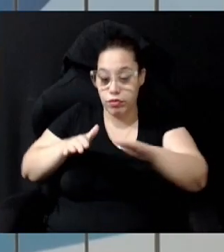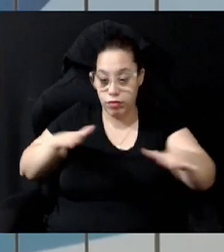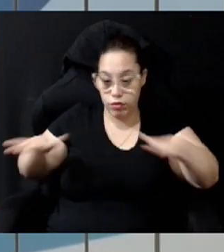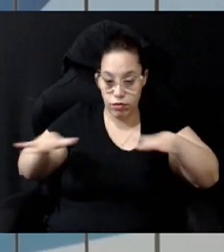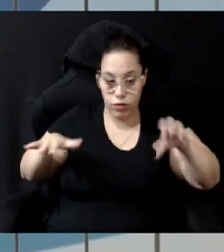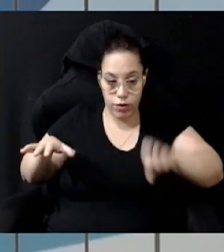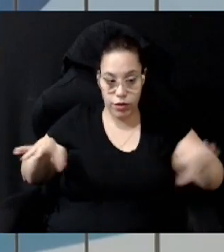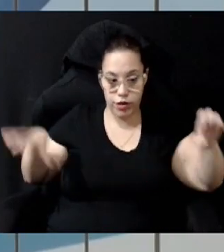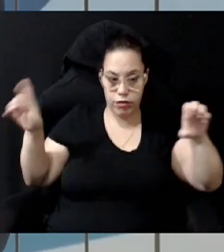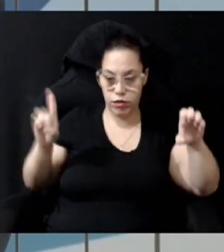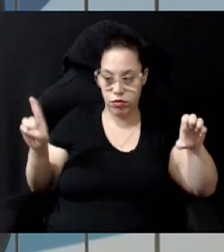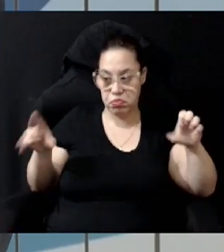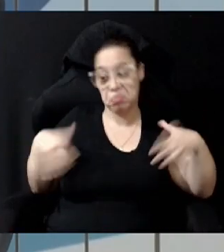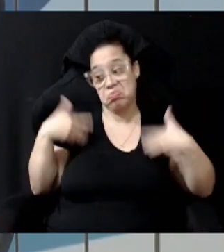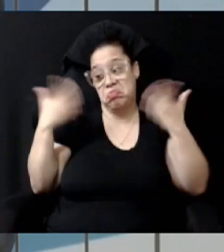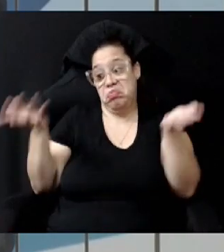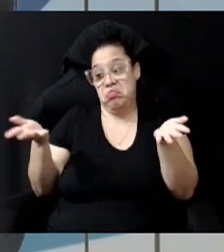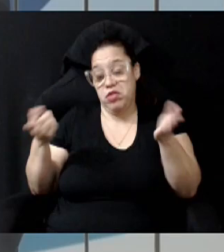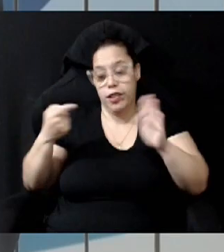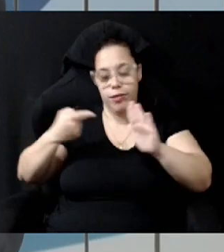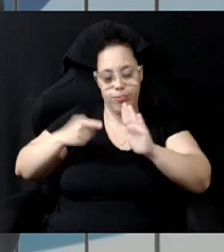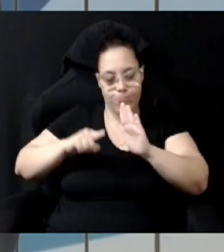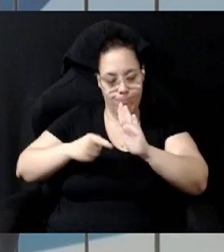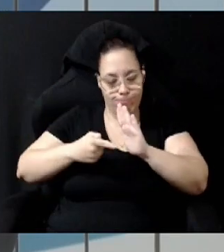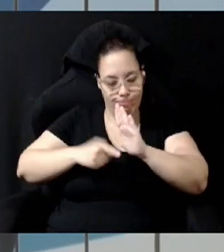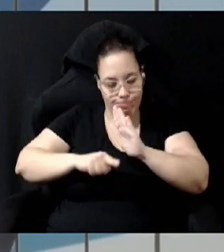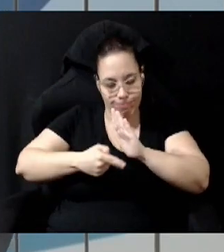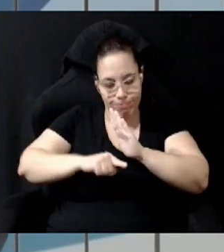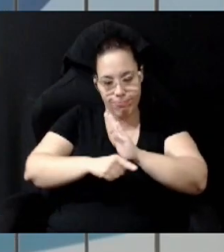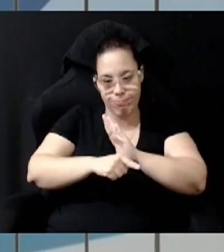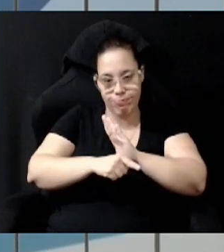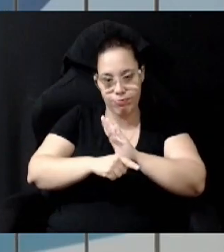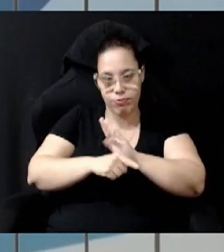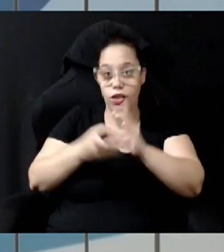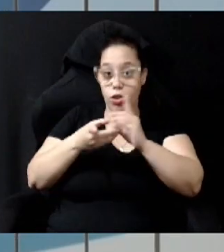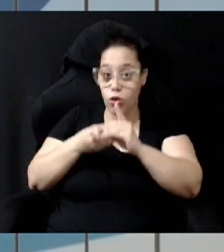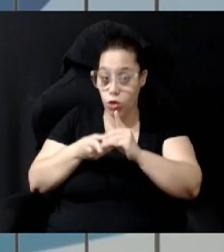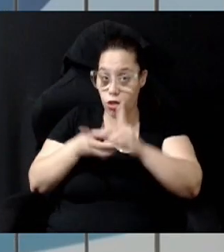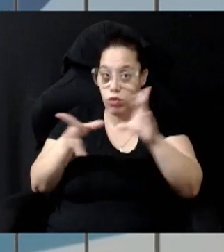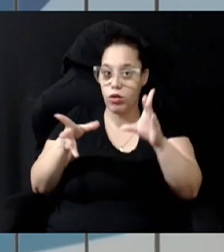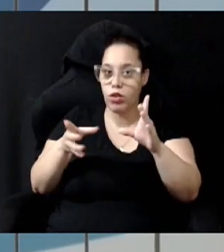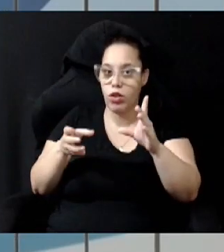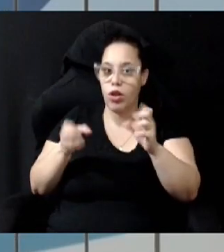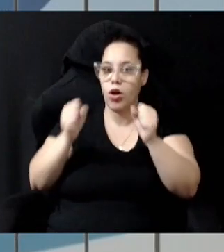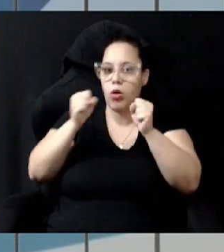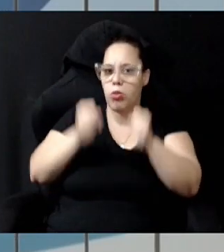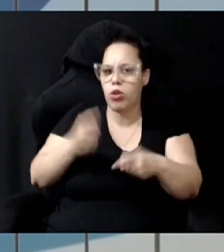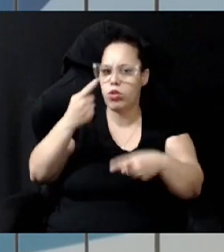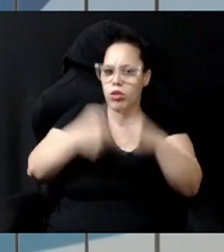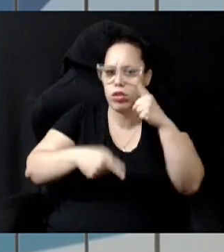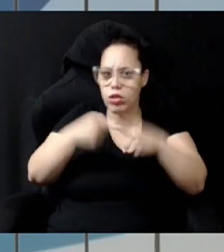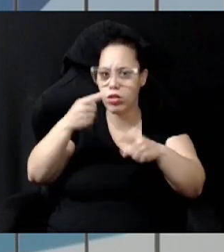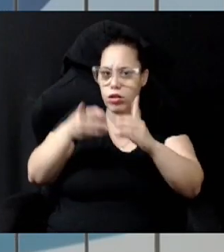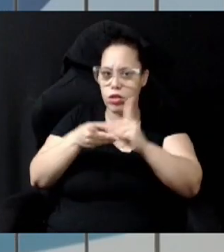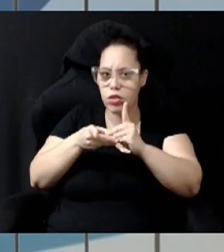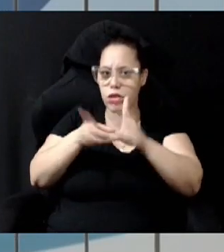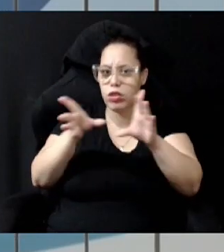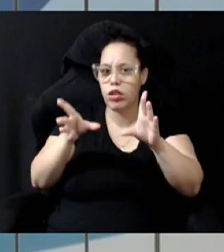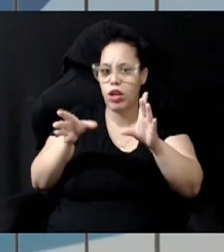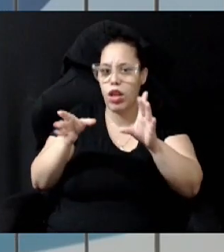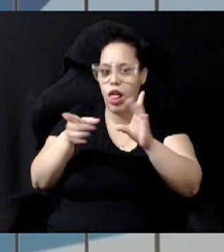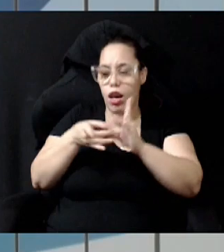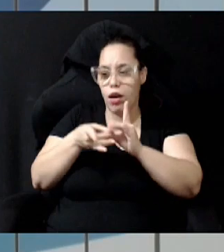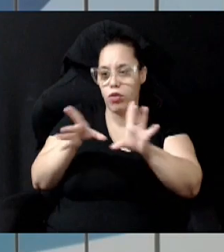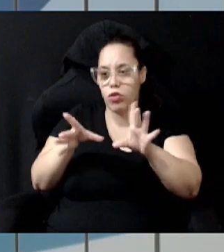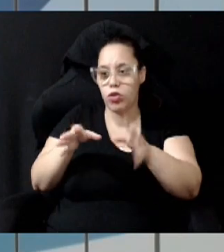isso, profundamente, mas é o jogo democrático. Eu posso discutir democracia liberal, é